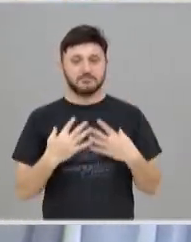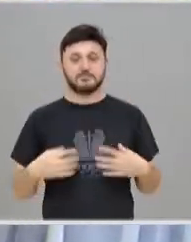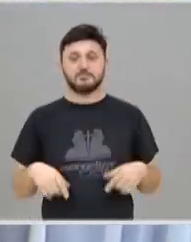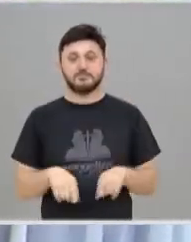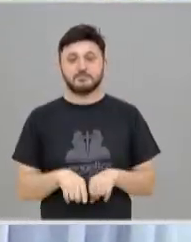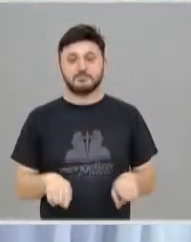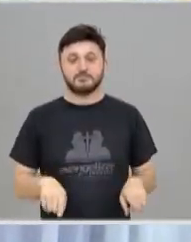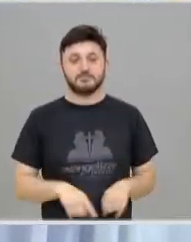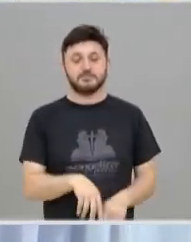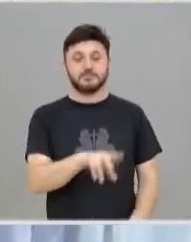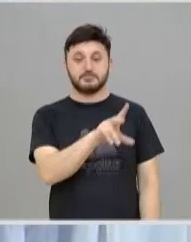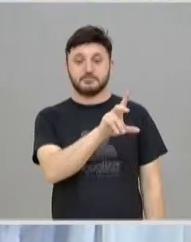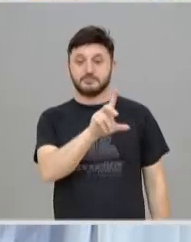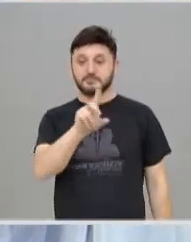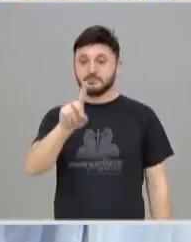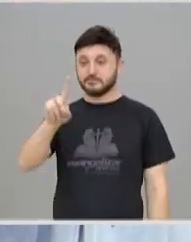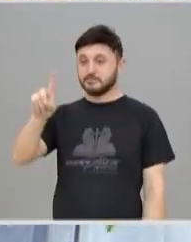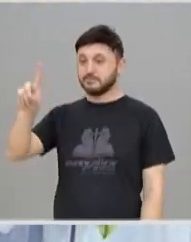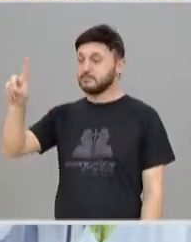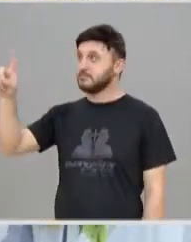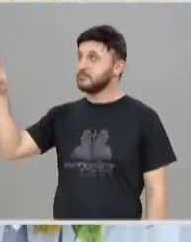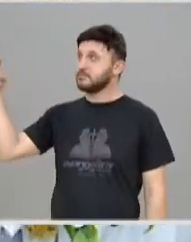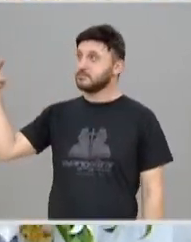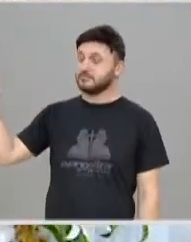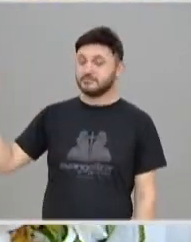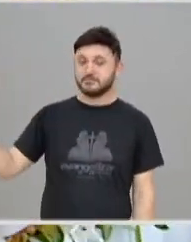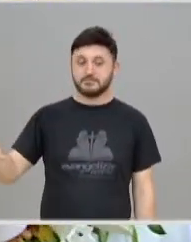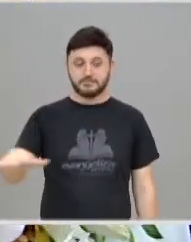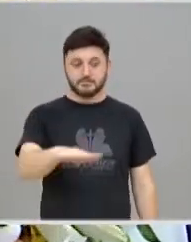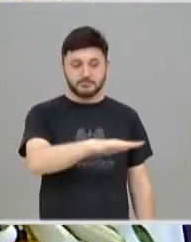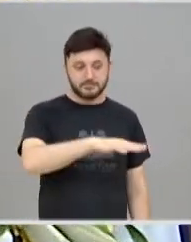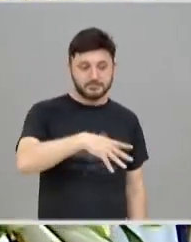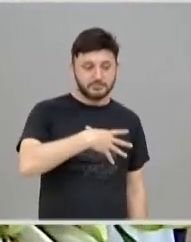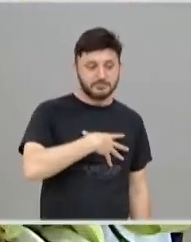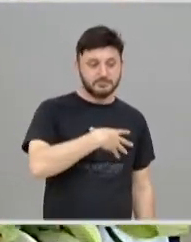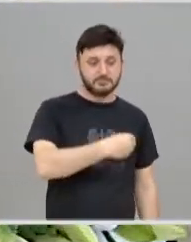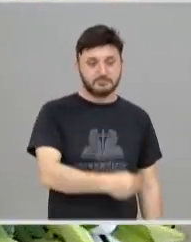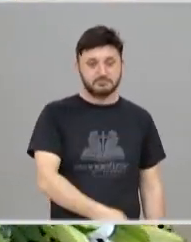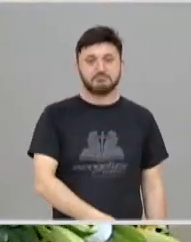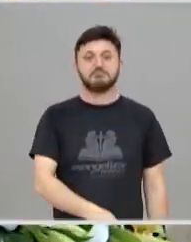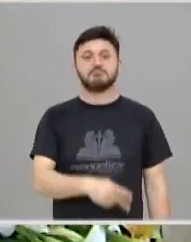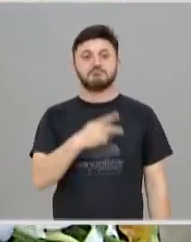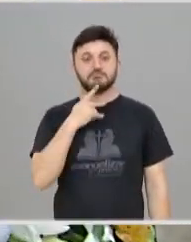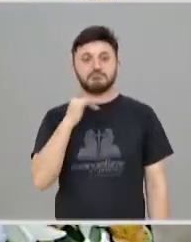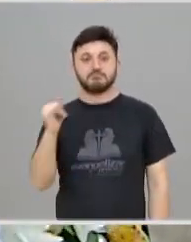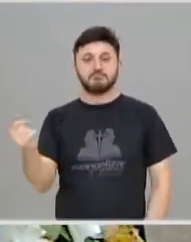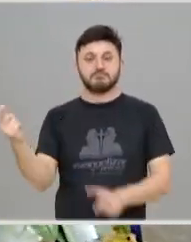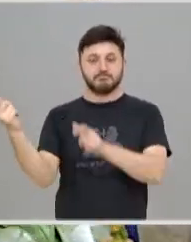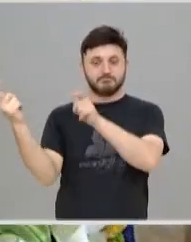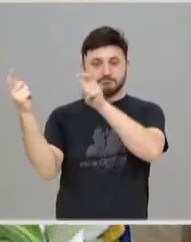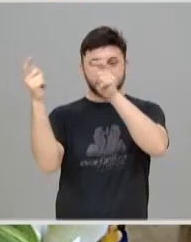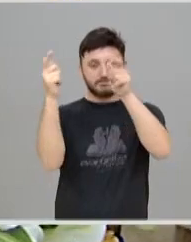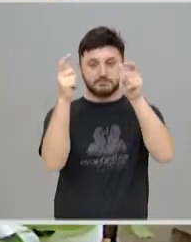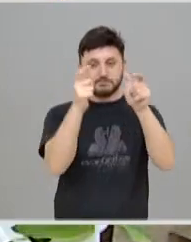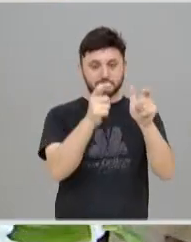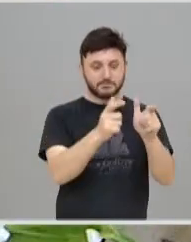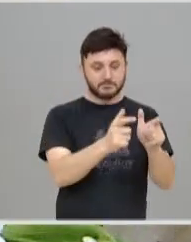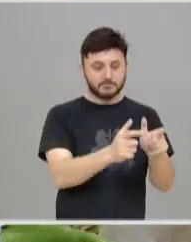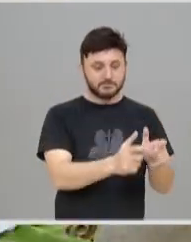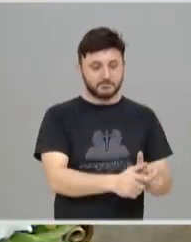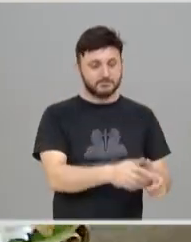abençoai. Deus, nos filhos dos pais coroar, essa